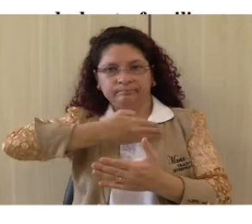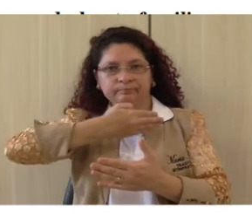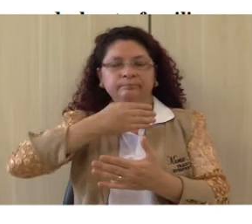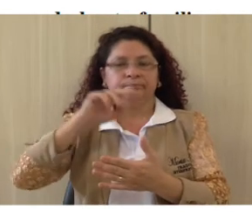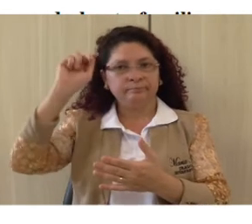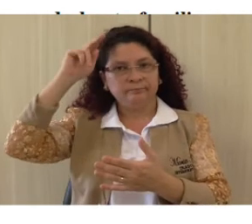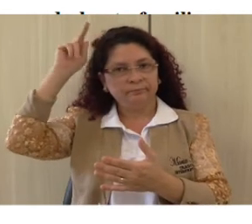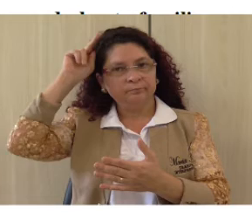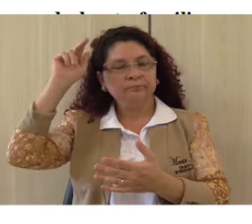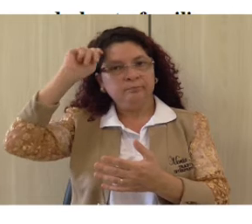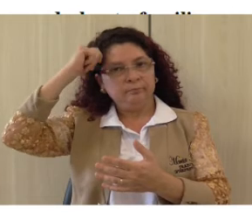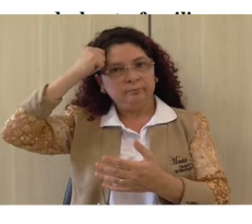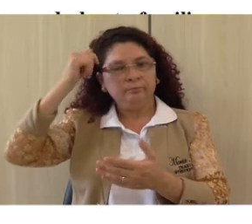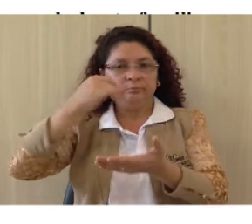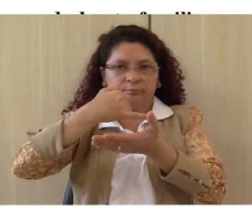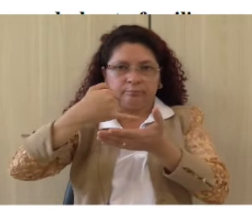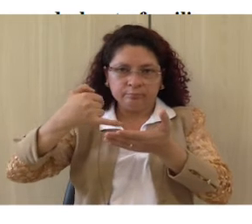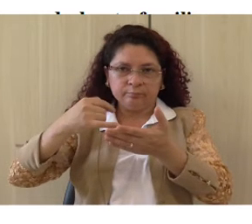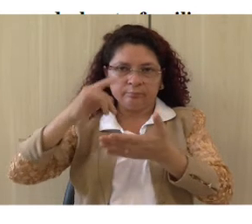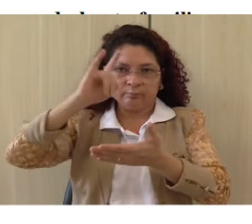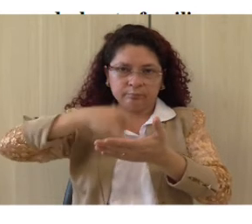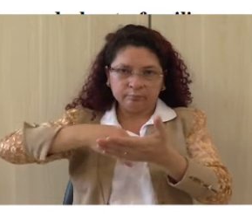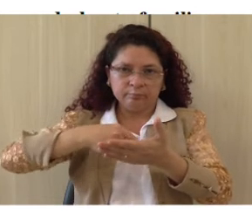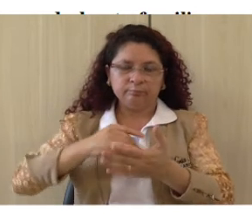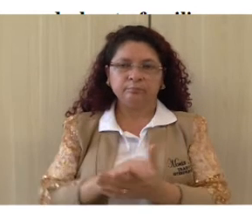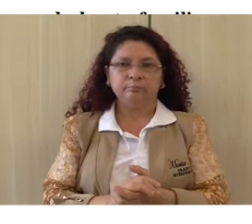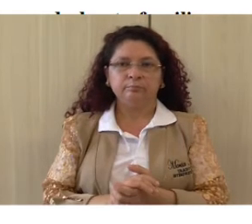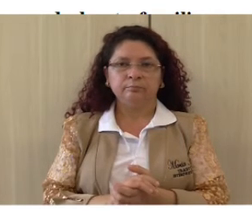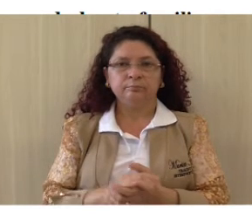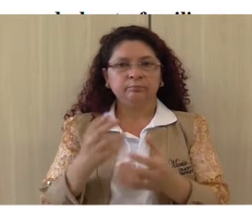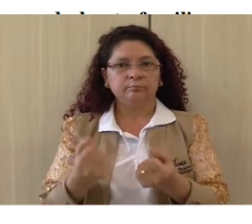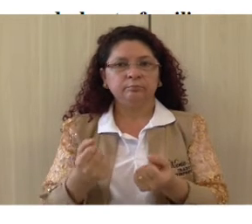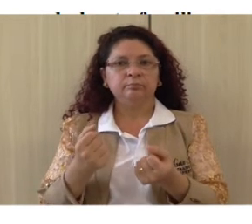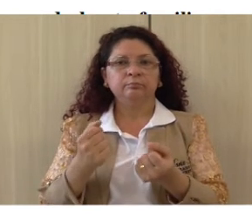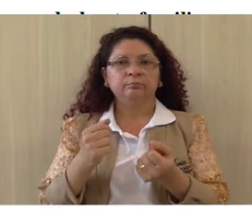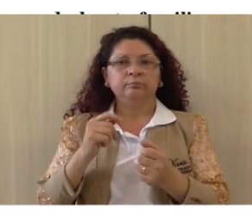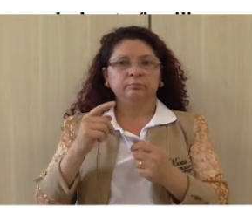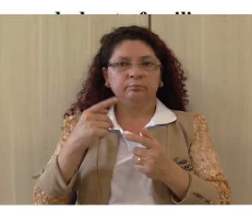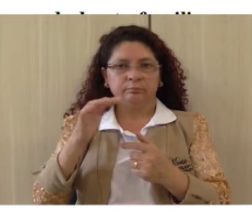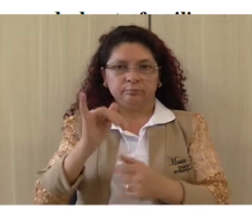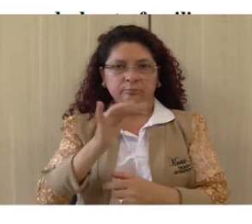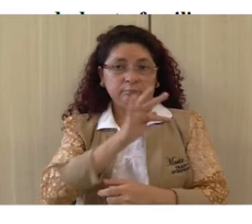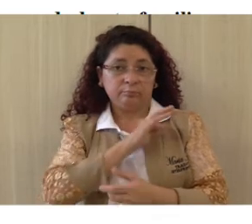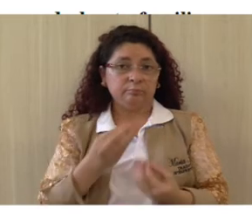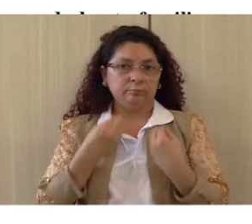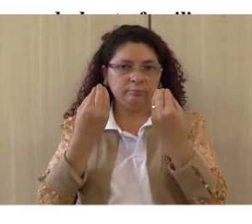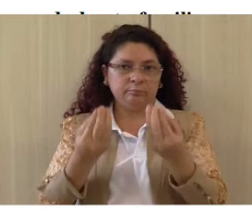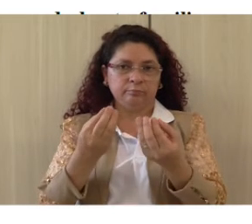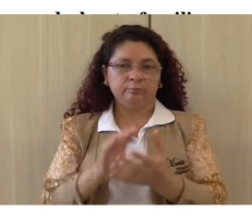raça, etnia, devidamente preenchida e assinada, a ser fornecida pelo IFPA.